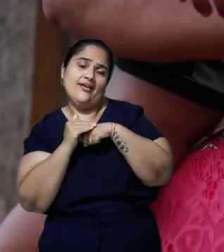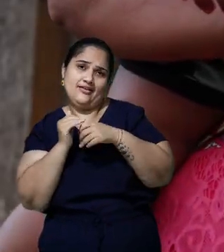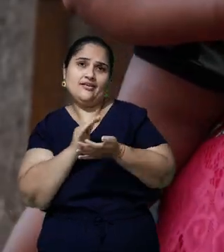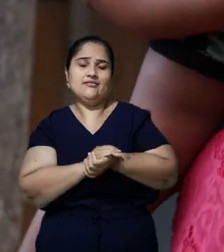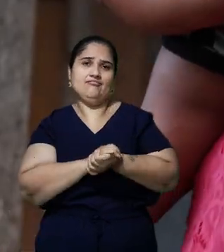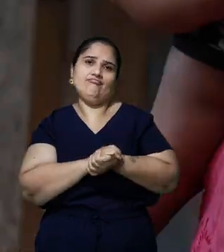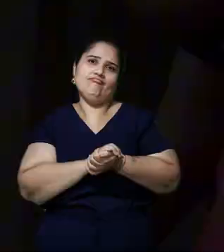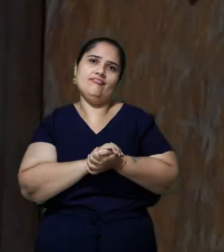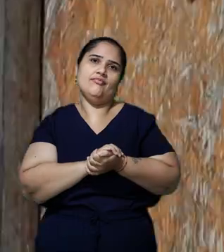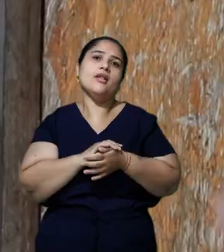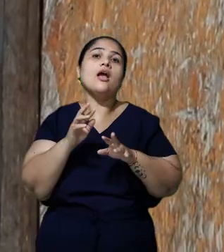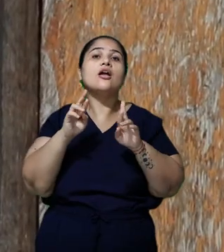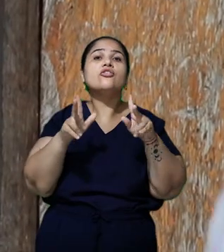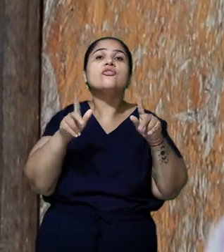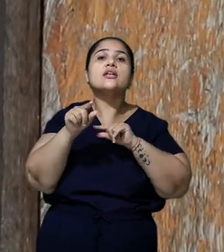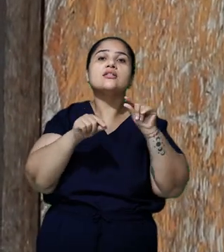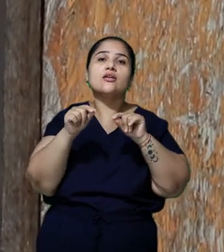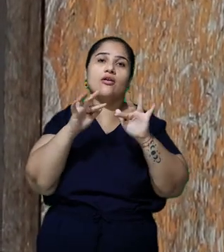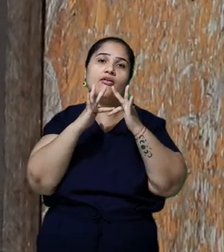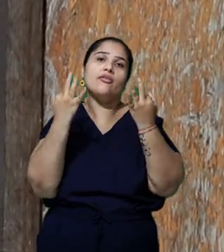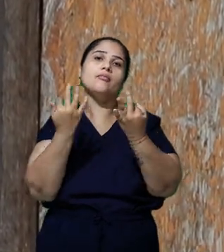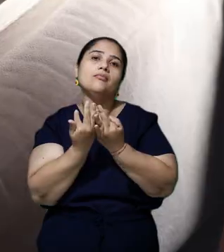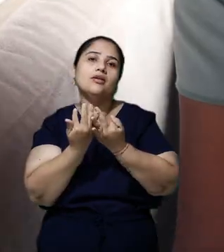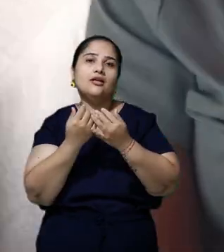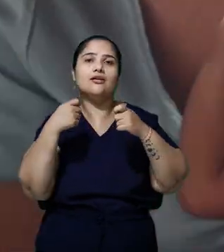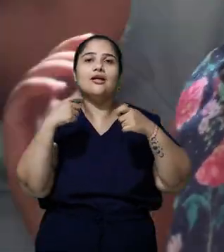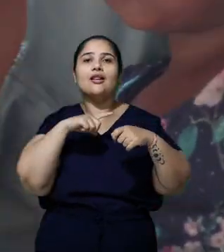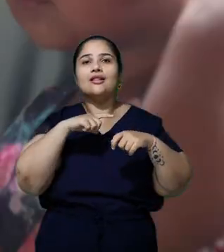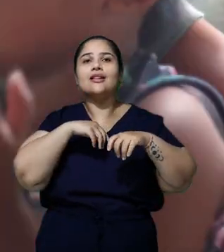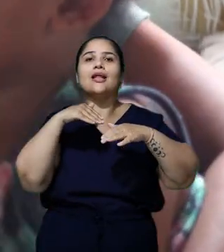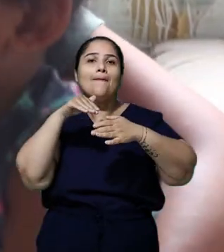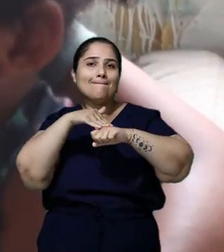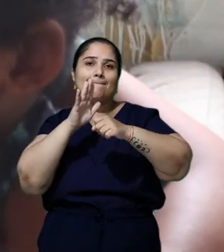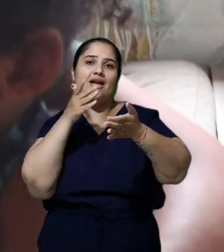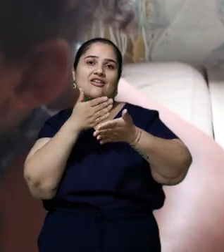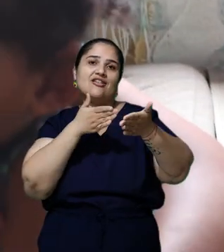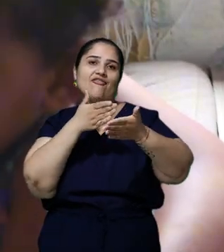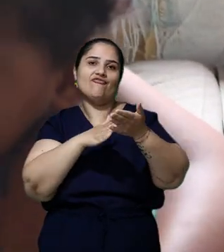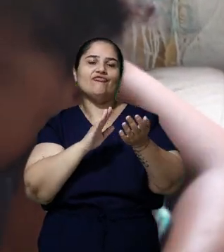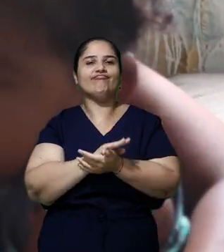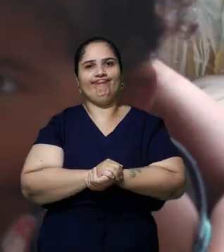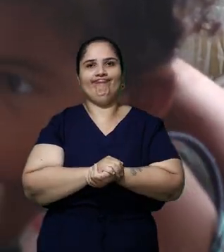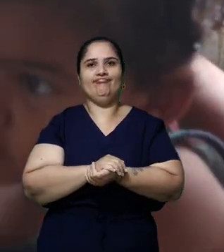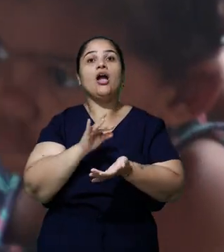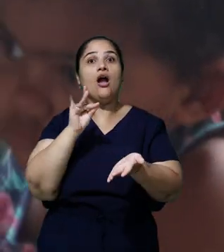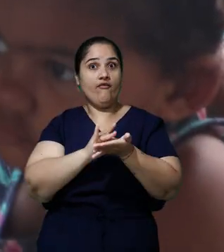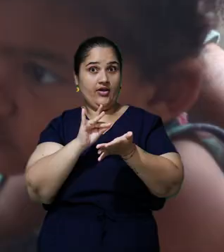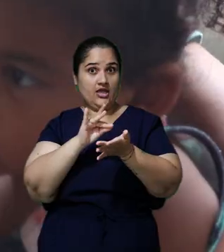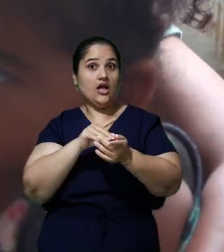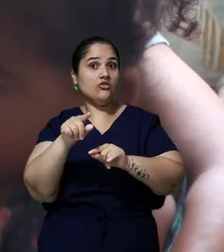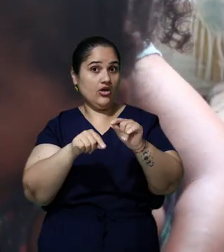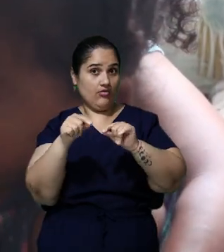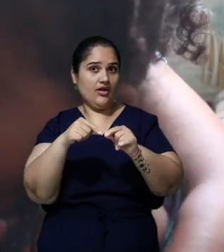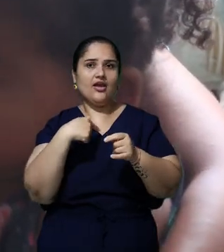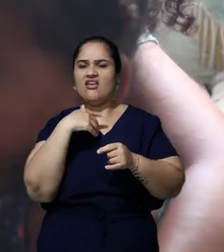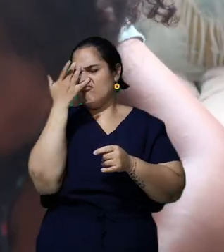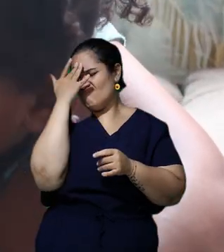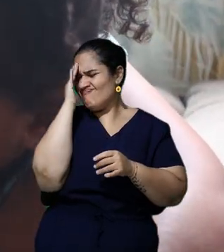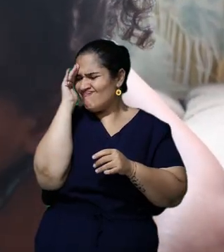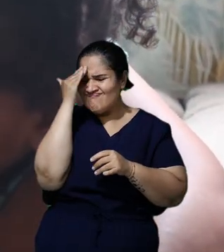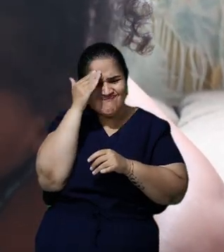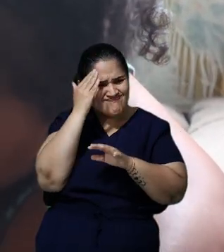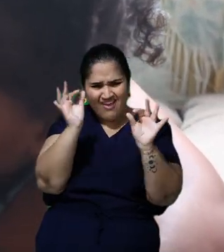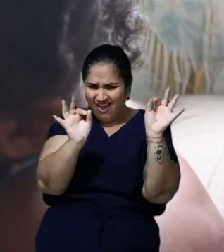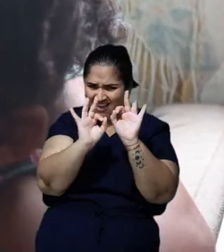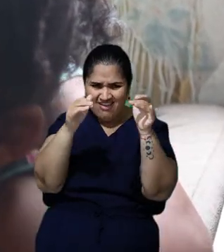ela só tem mais força para lutar, né? Na verdade, eu não entendia assim, desse negócio de autismo, né? E